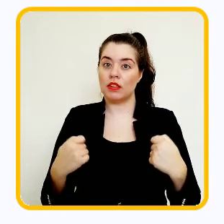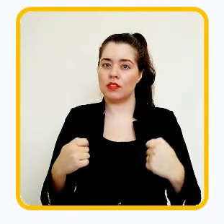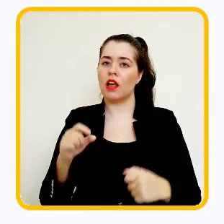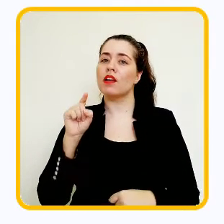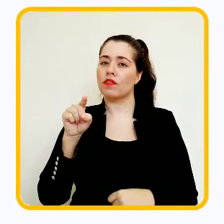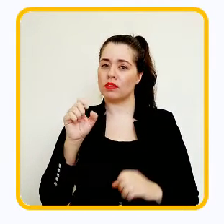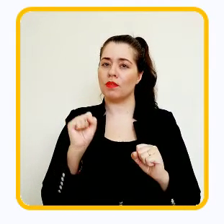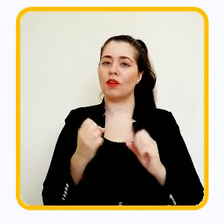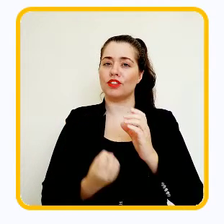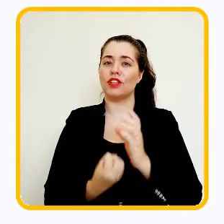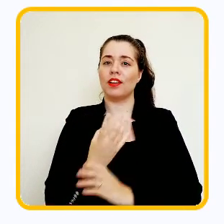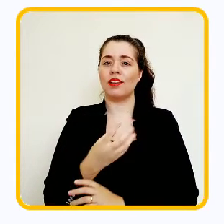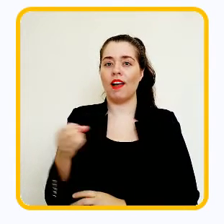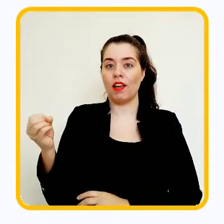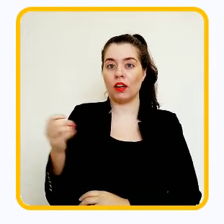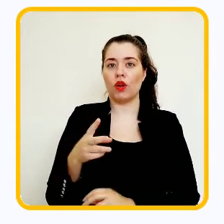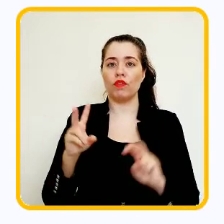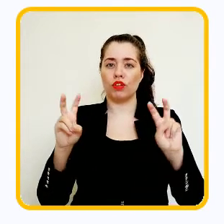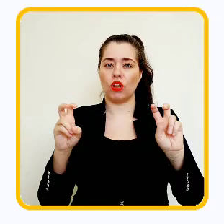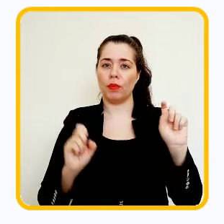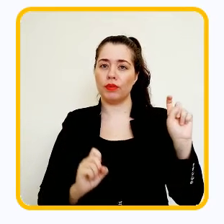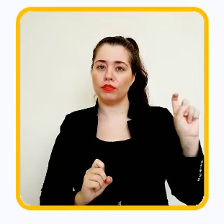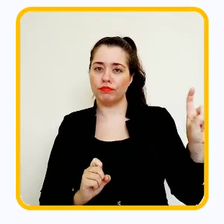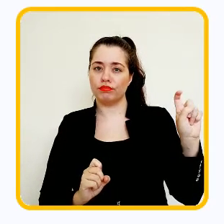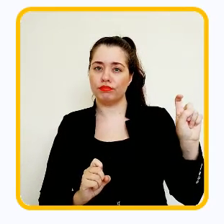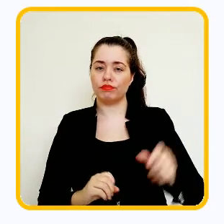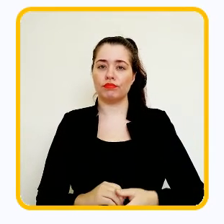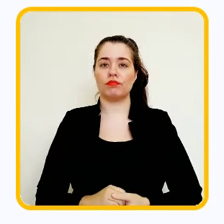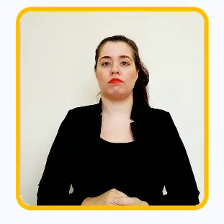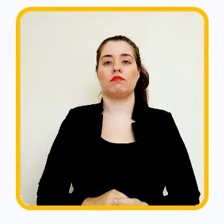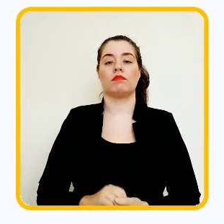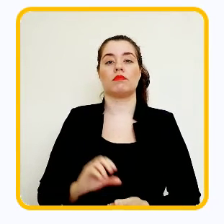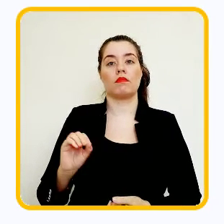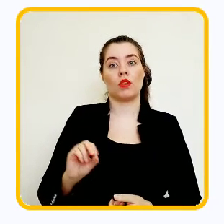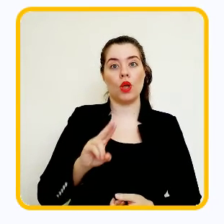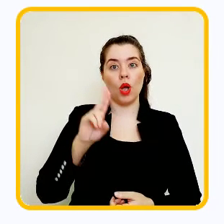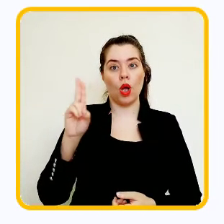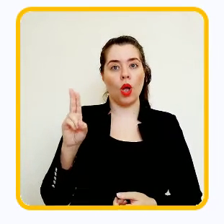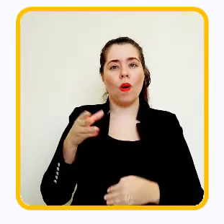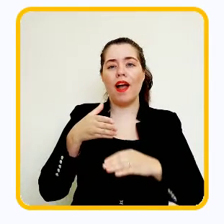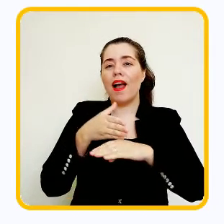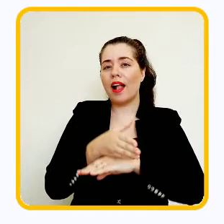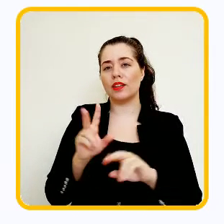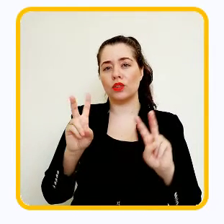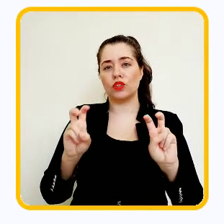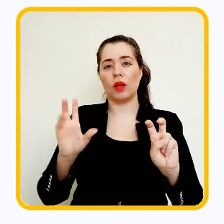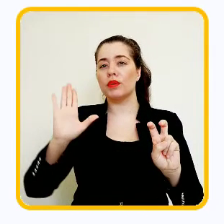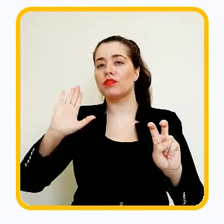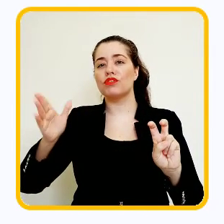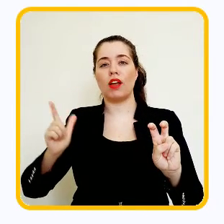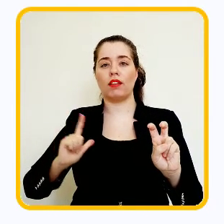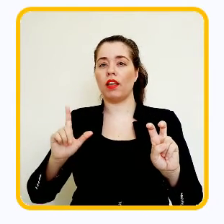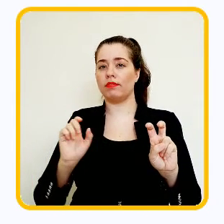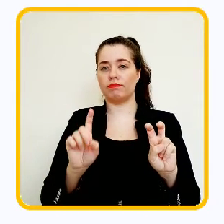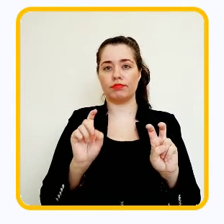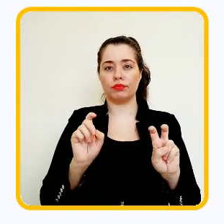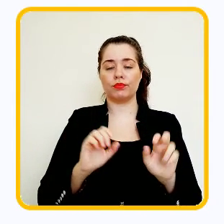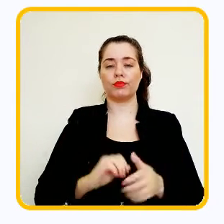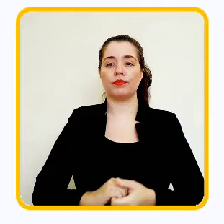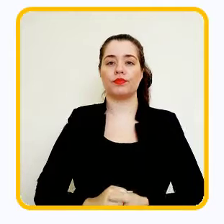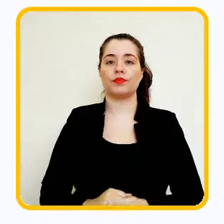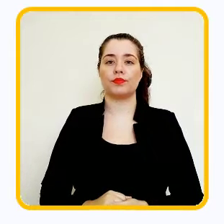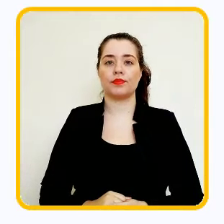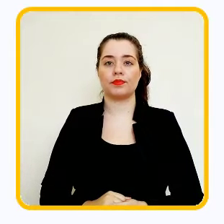e se for preciso Você pode adicionar um novo tópico de discussão clicando nesse botão ou então entre no tópico